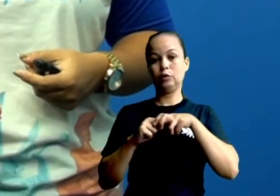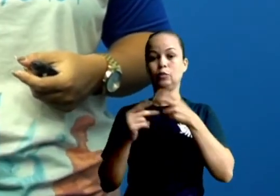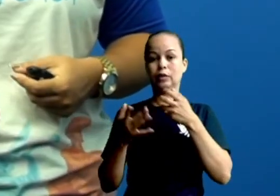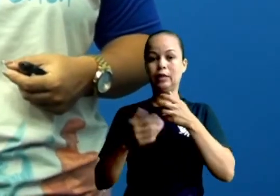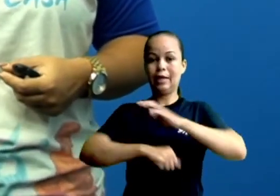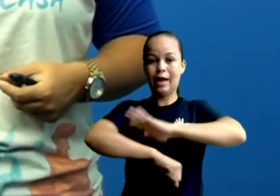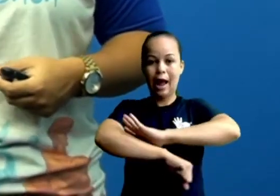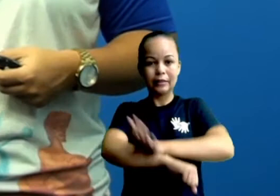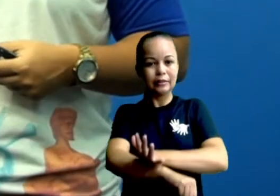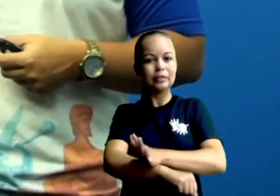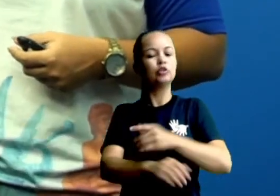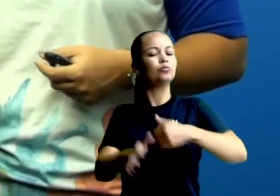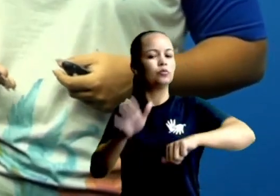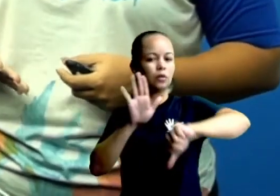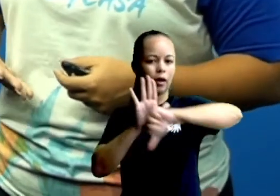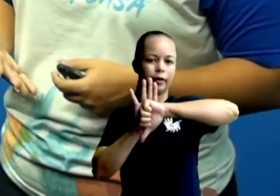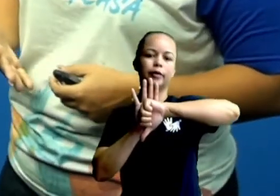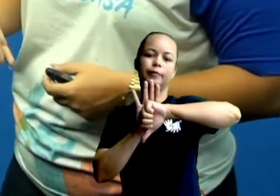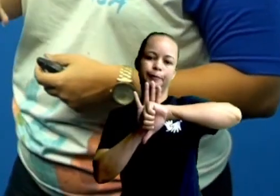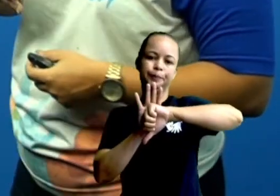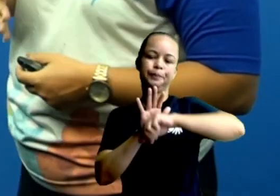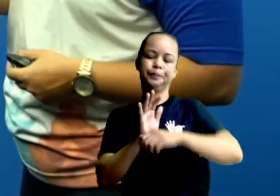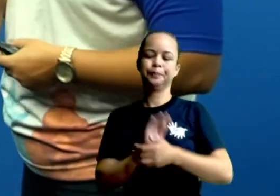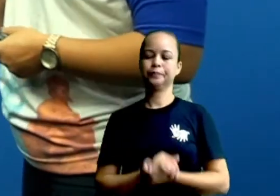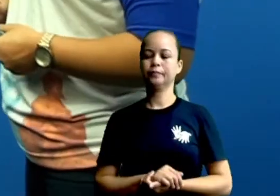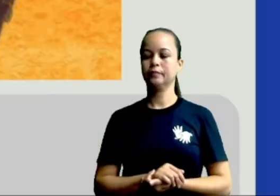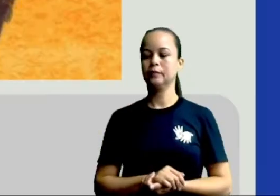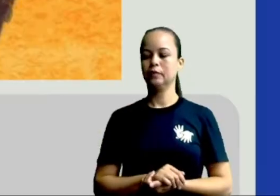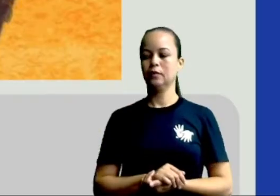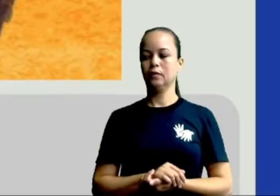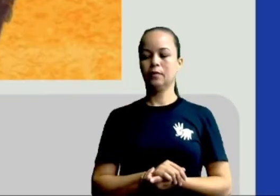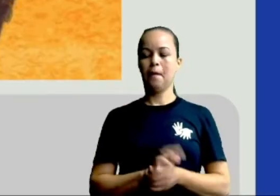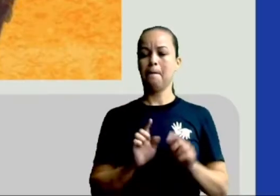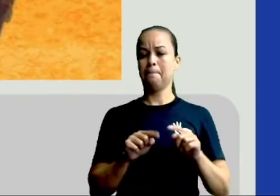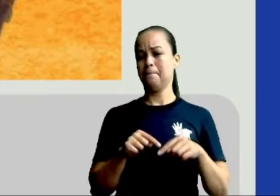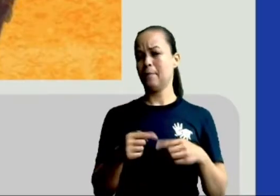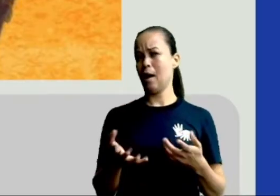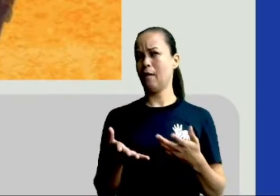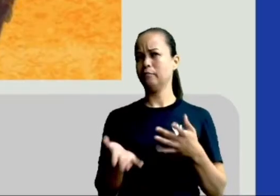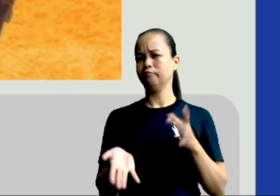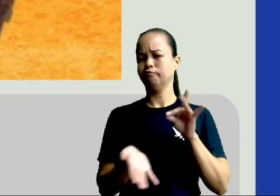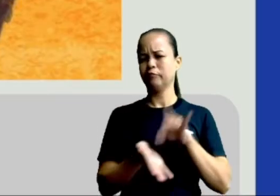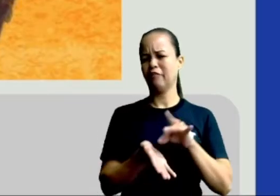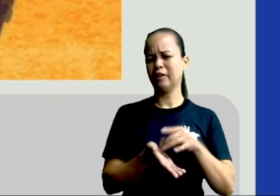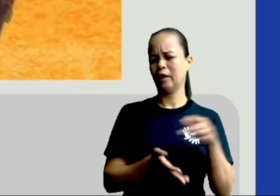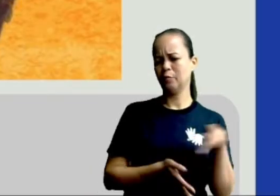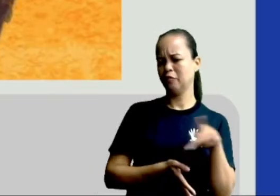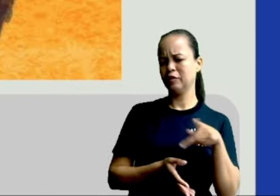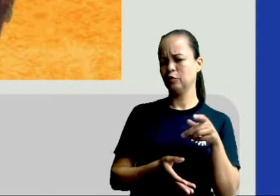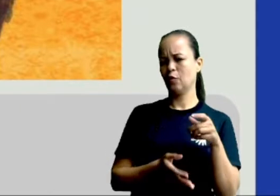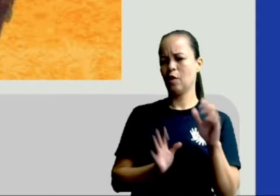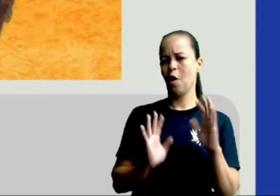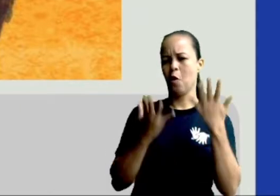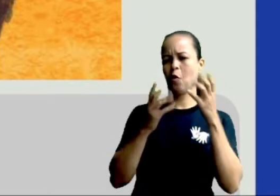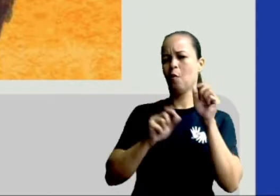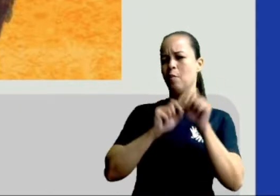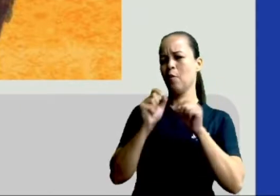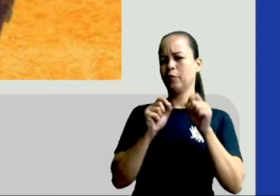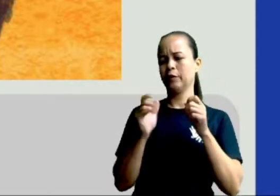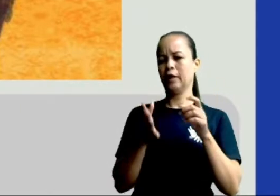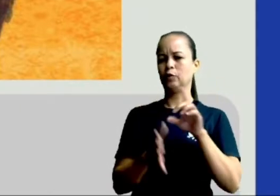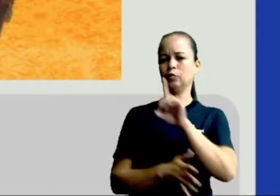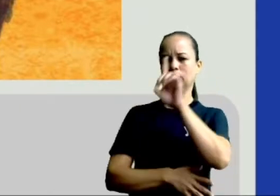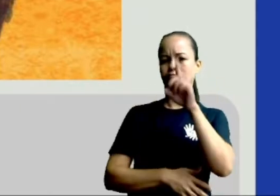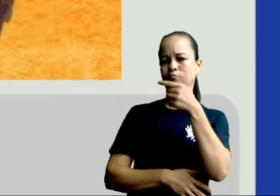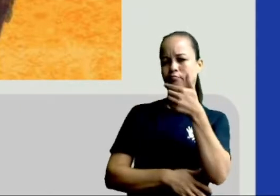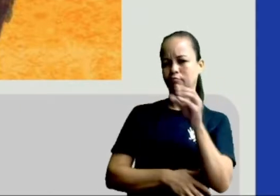crime, tá bom? Aí vamos lá, vamos voltar aqui, ó. Mas assim, na verdade, professor, o que é que a gente comemora no dia 20 de novembro? Será